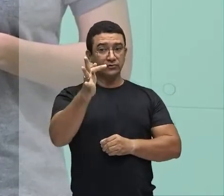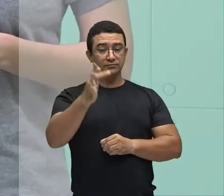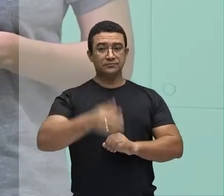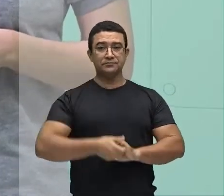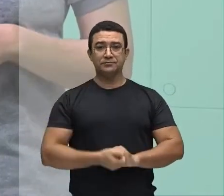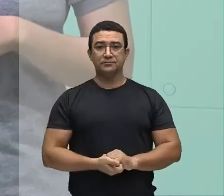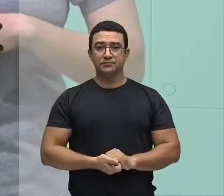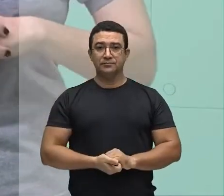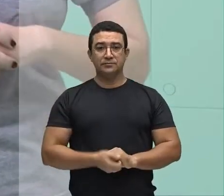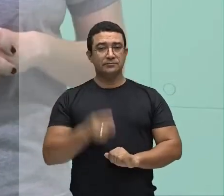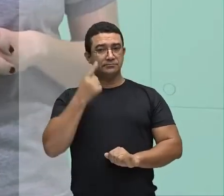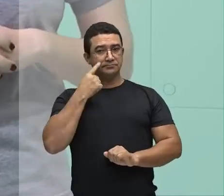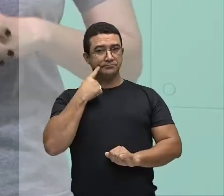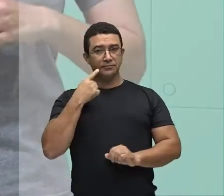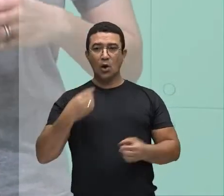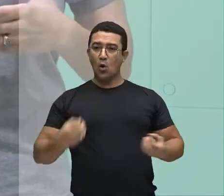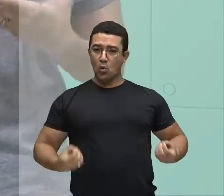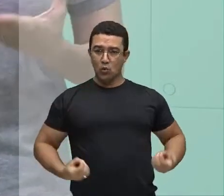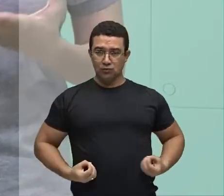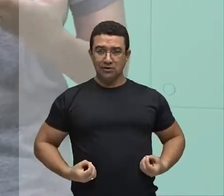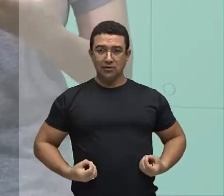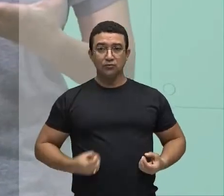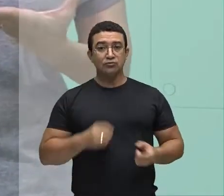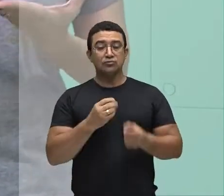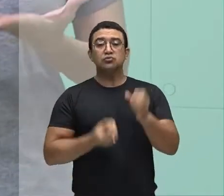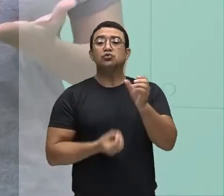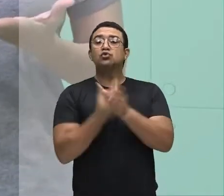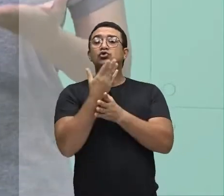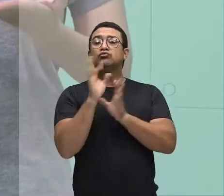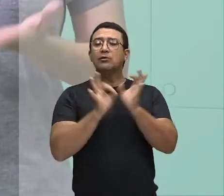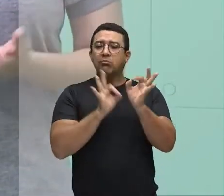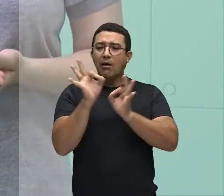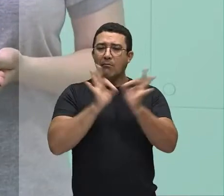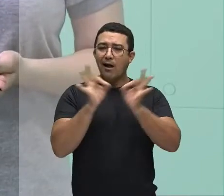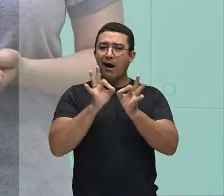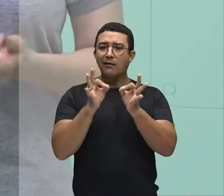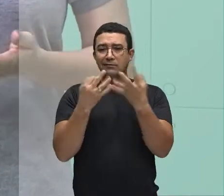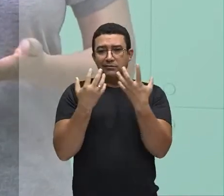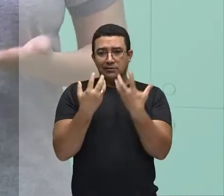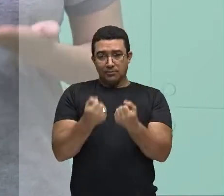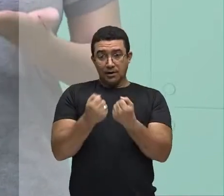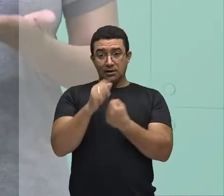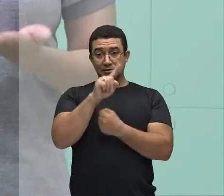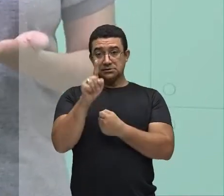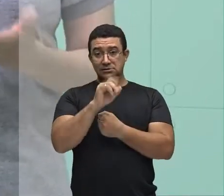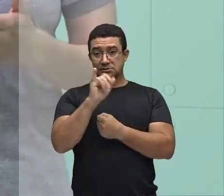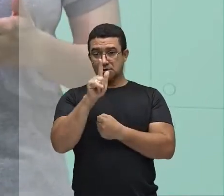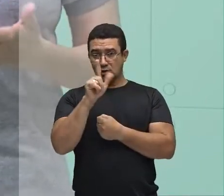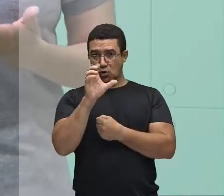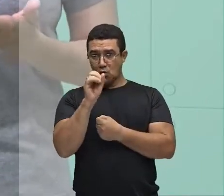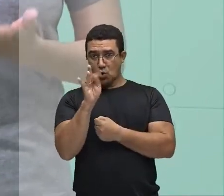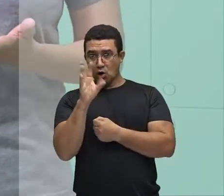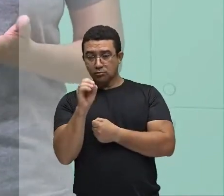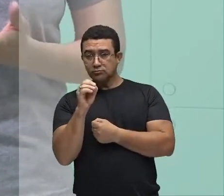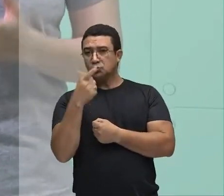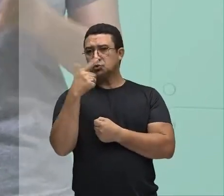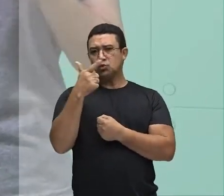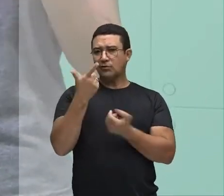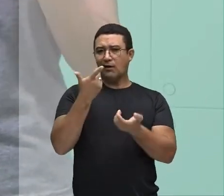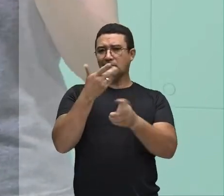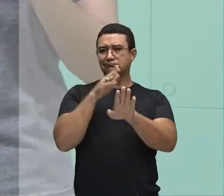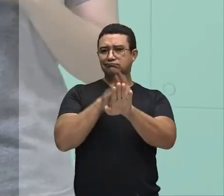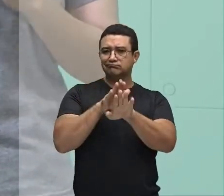essa parede do útero aqui, que se formou para preparar para receber o zigoto. Não teve relação, não teve